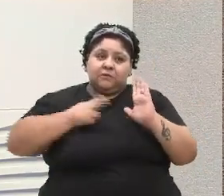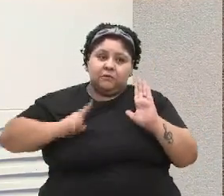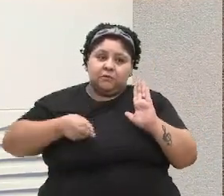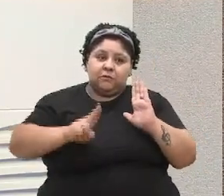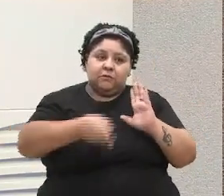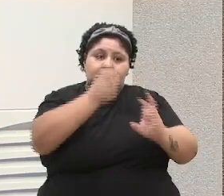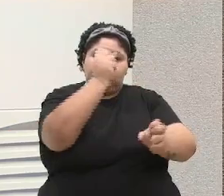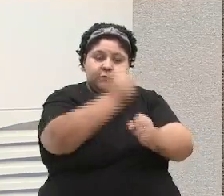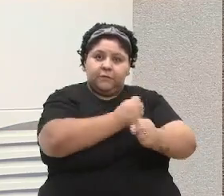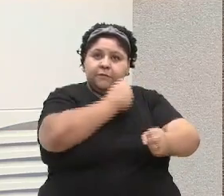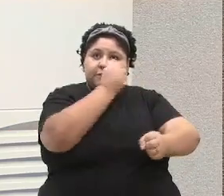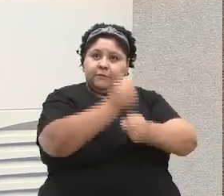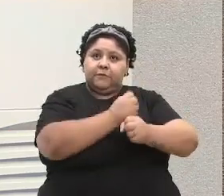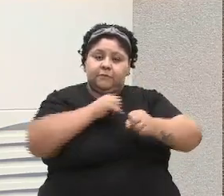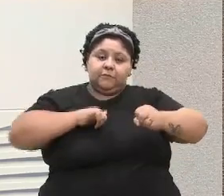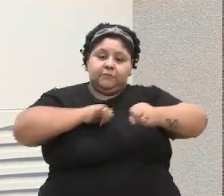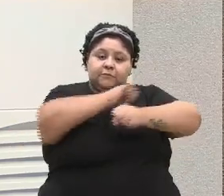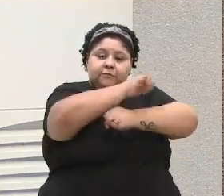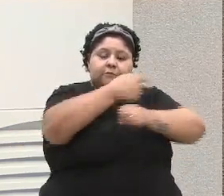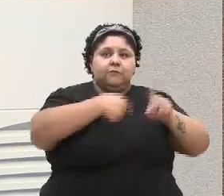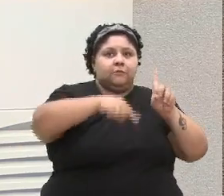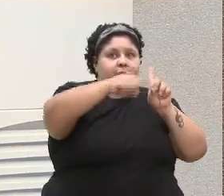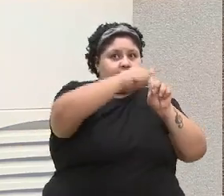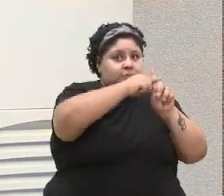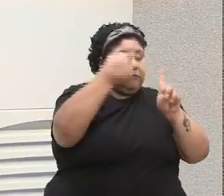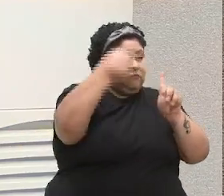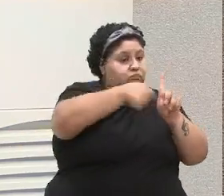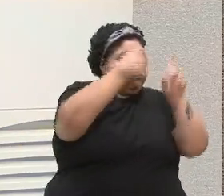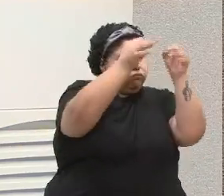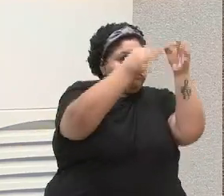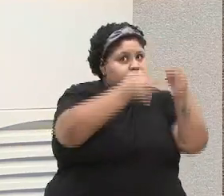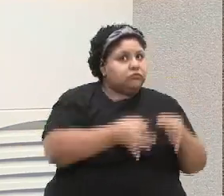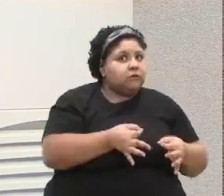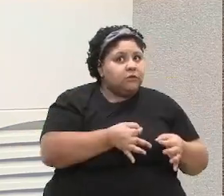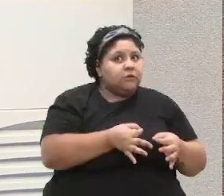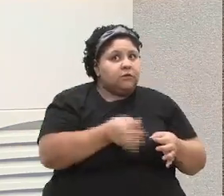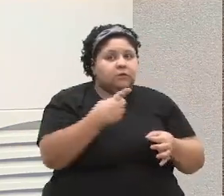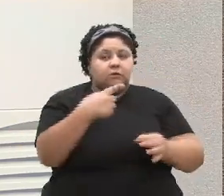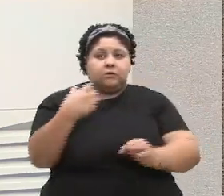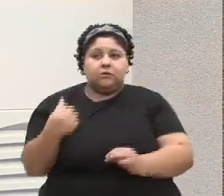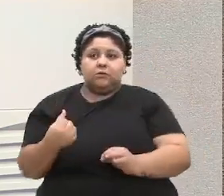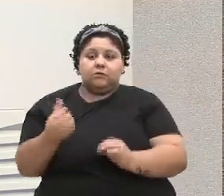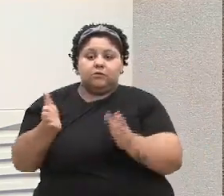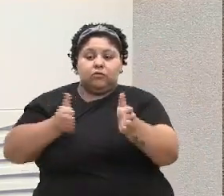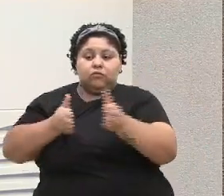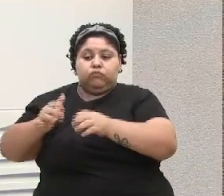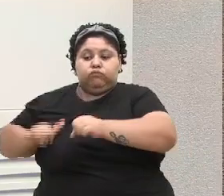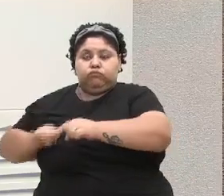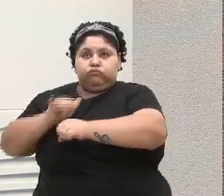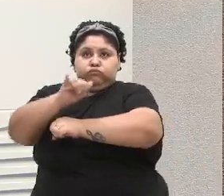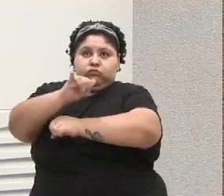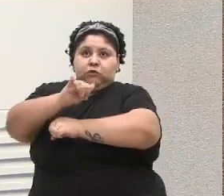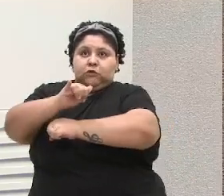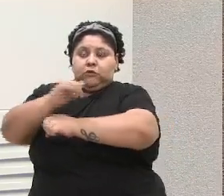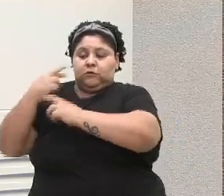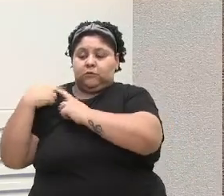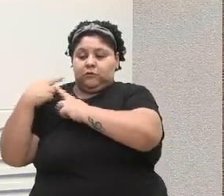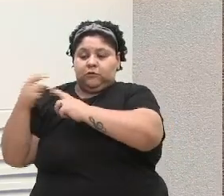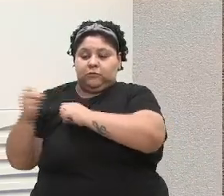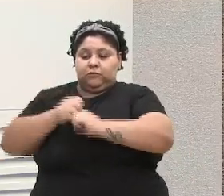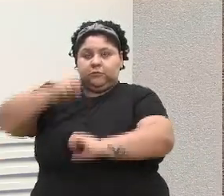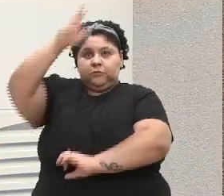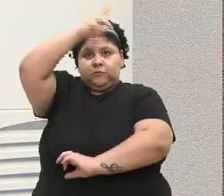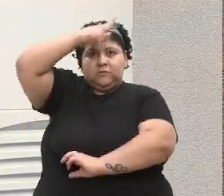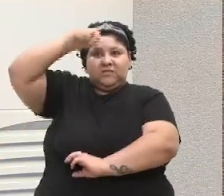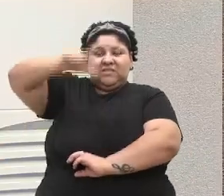ampliação do aeroporto? Em caso positivo, detalhar os custos para sua efetivação. 16. No período em que o aeroporto está sob a responsabilidade do Poder Executivo,